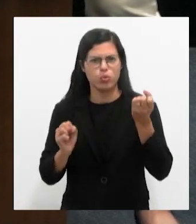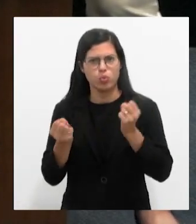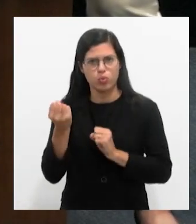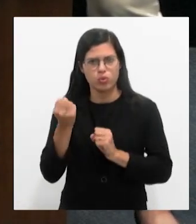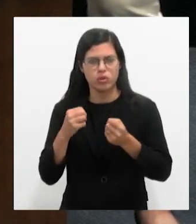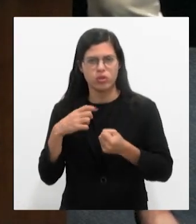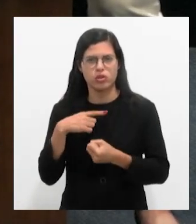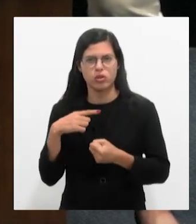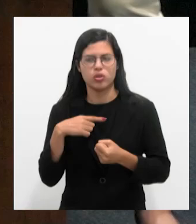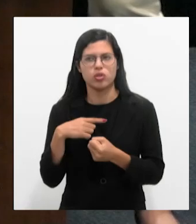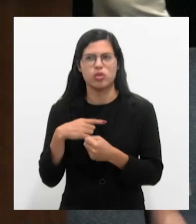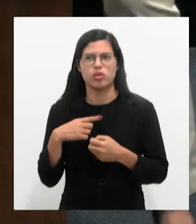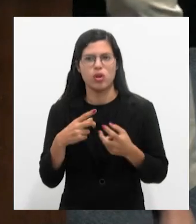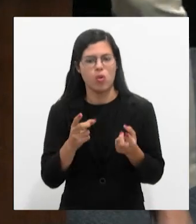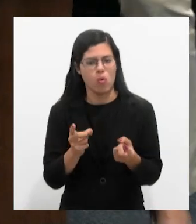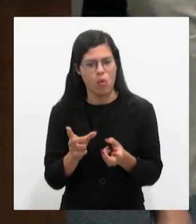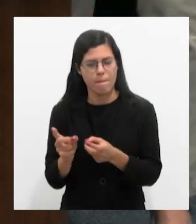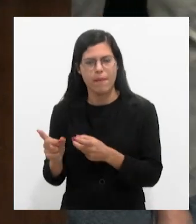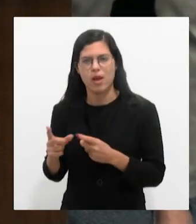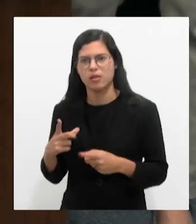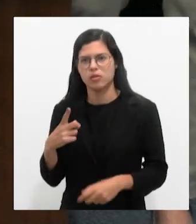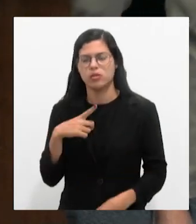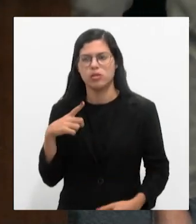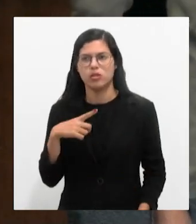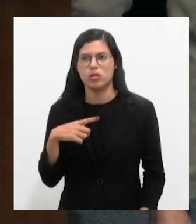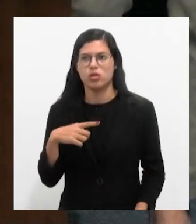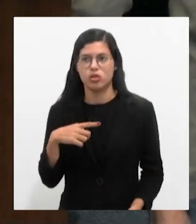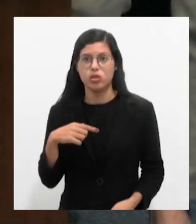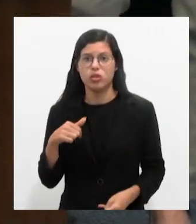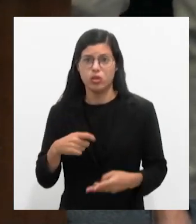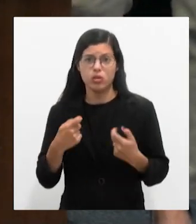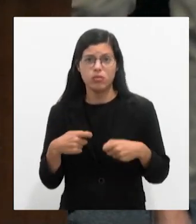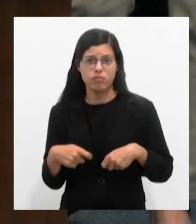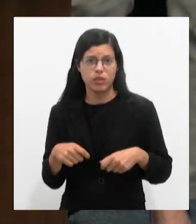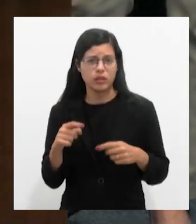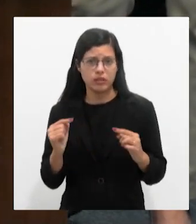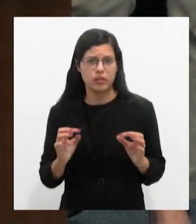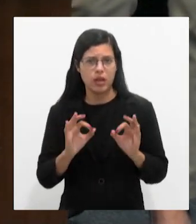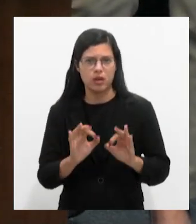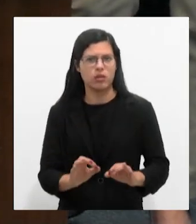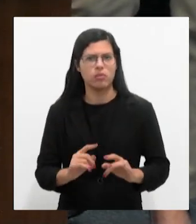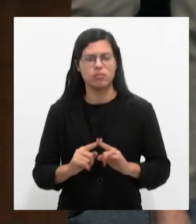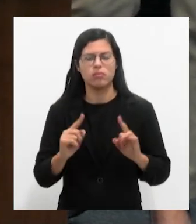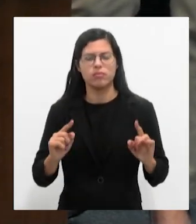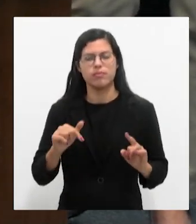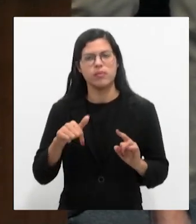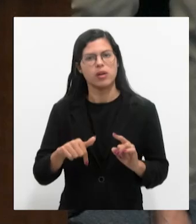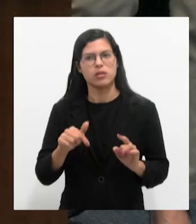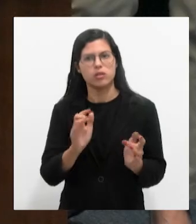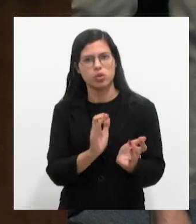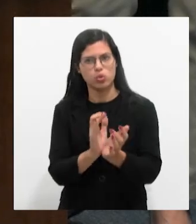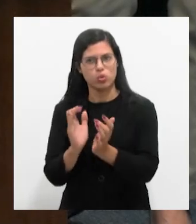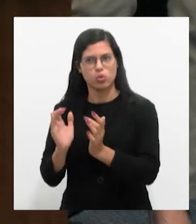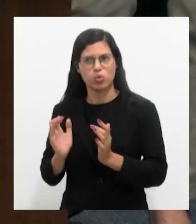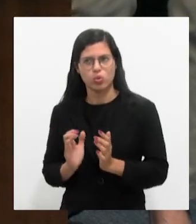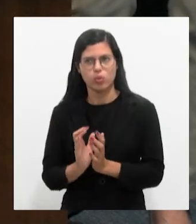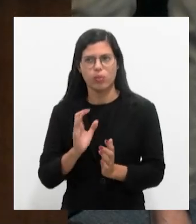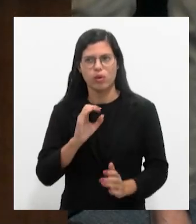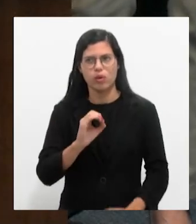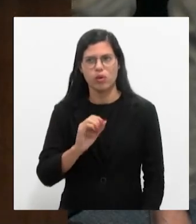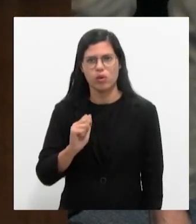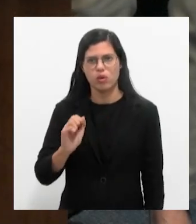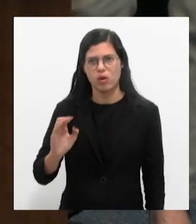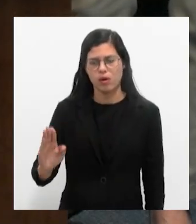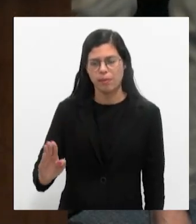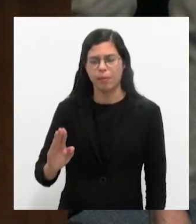o comércio possui e possuem de forma legítima. Mas essas categorias, por meio da Ordem dos Advogados